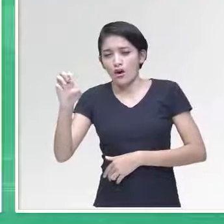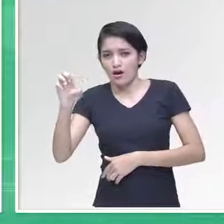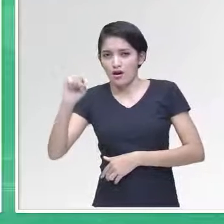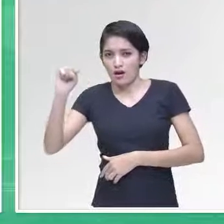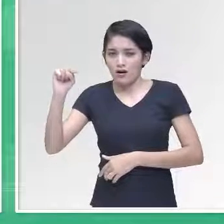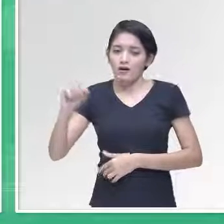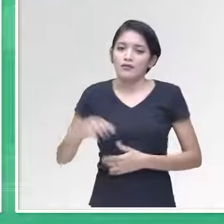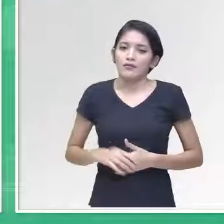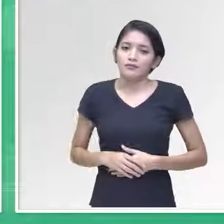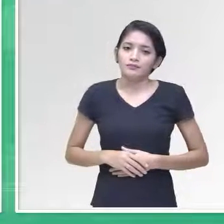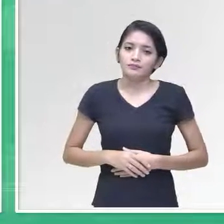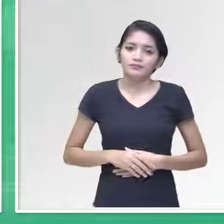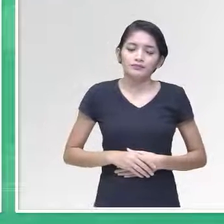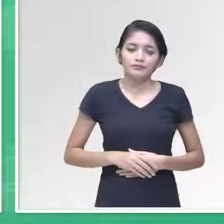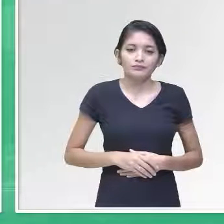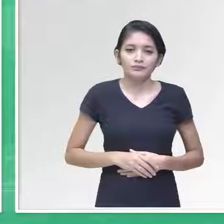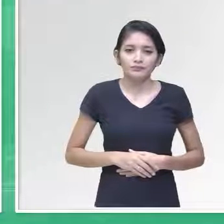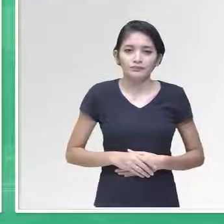para a próxima.